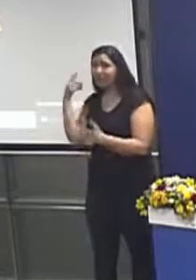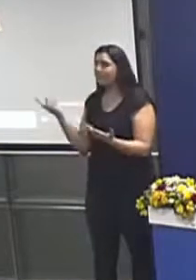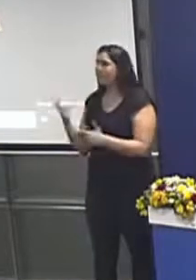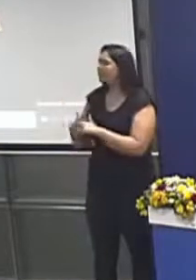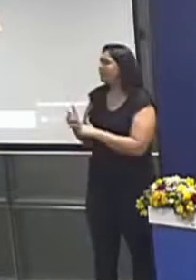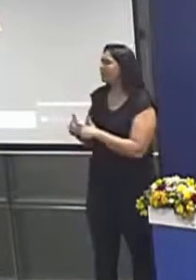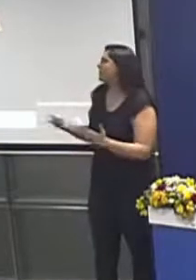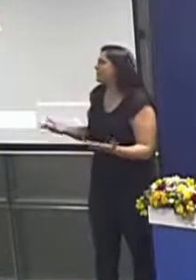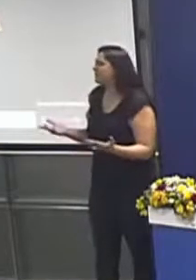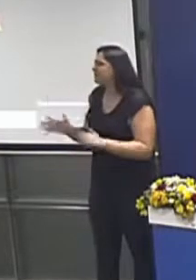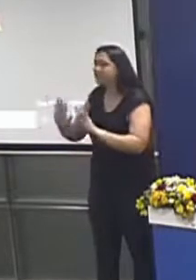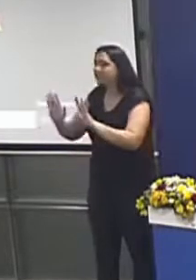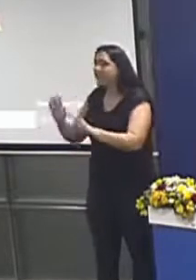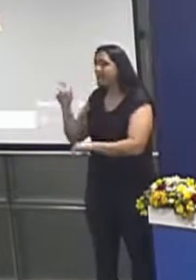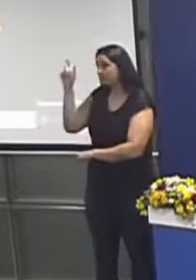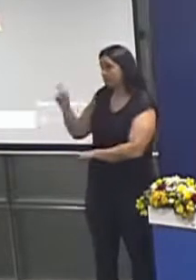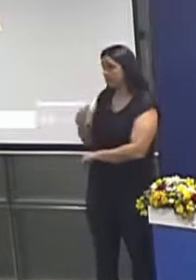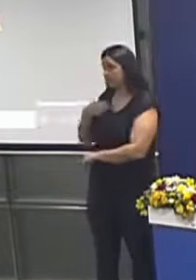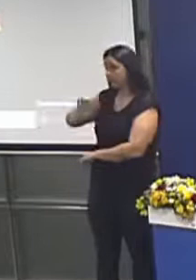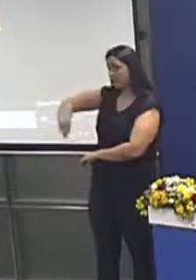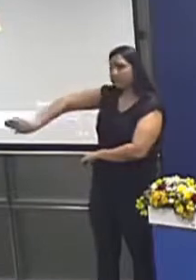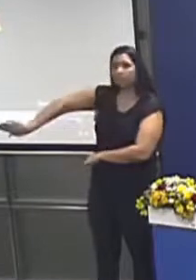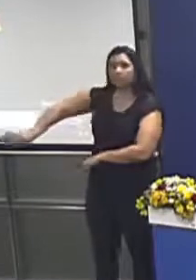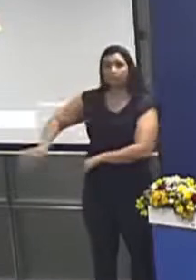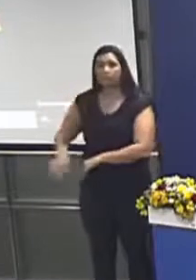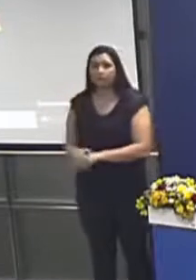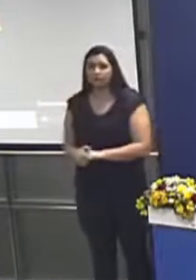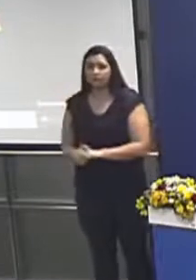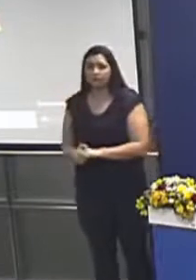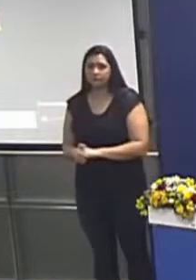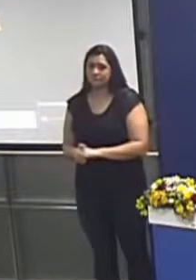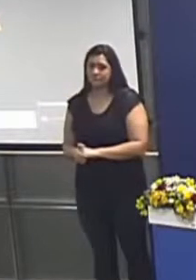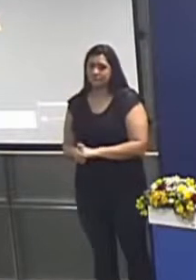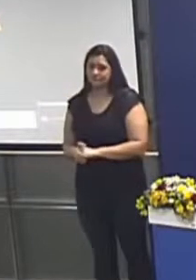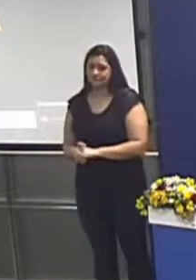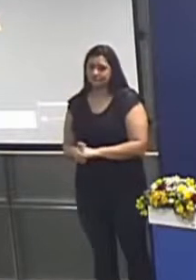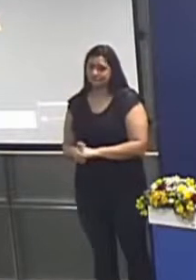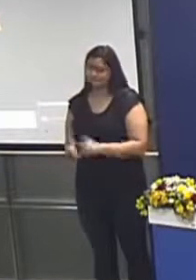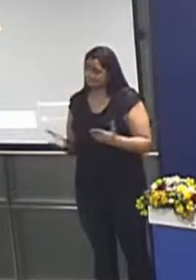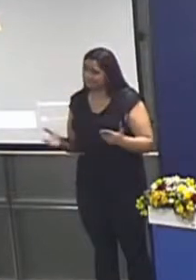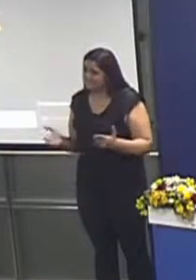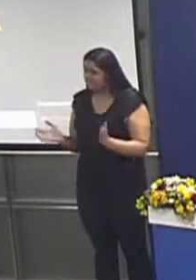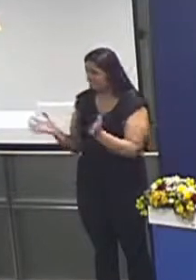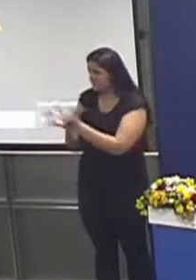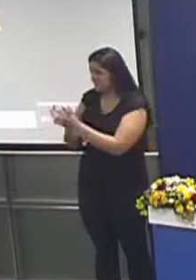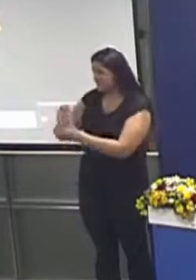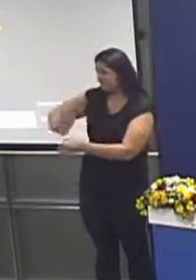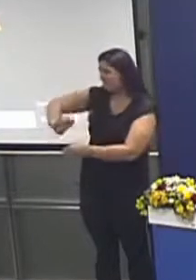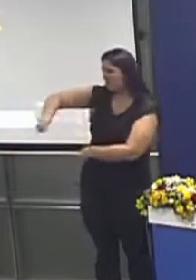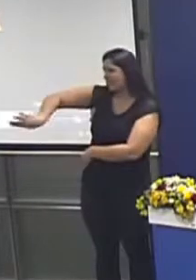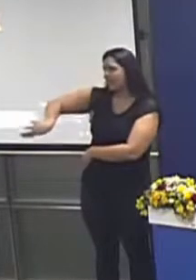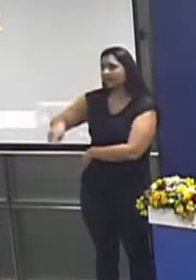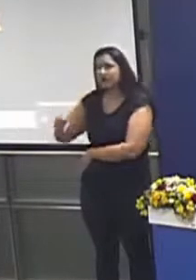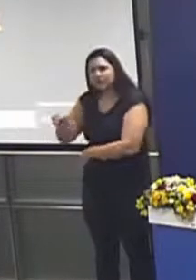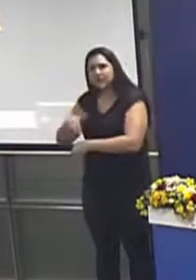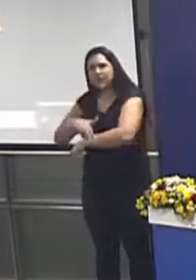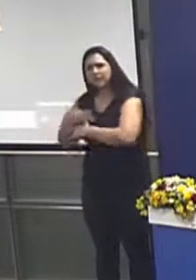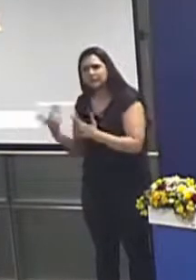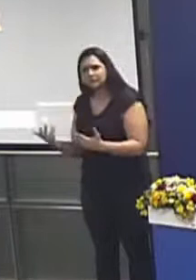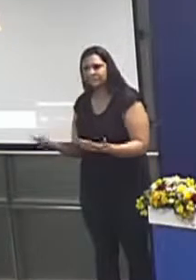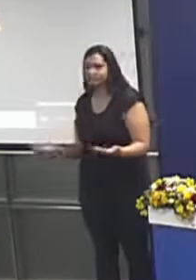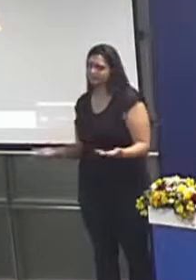ela, mano. Não, tô falando contigo, rapaz. E, mano, a gente tá tua. Você tá louco? Isso é racismo,